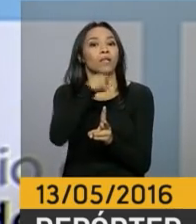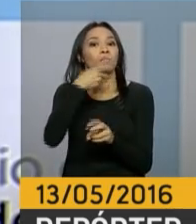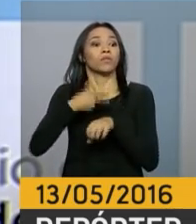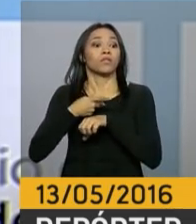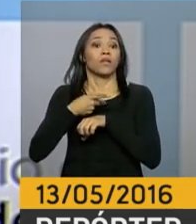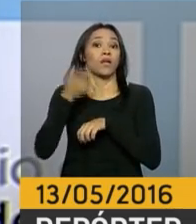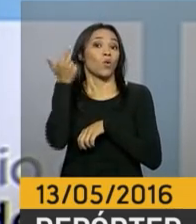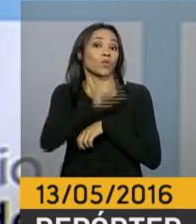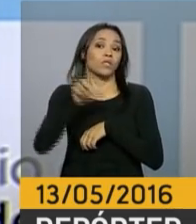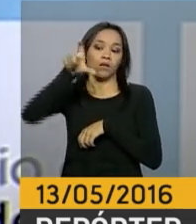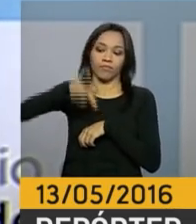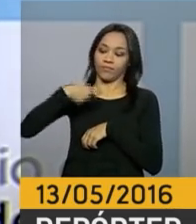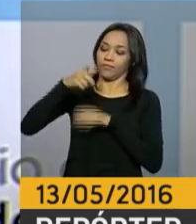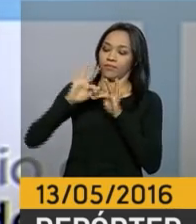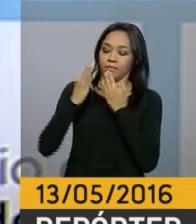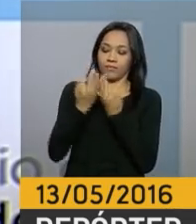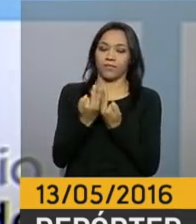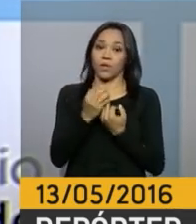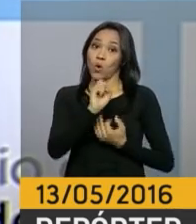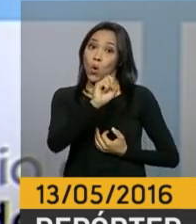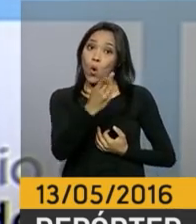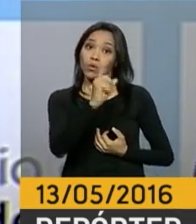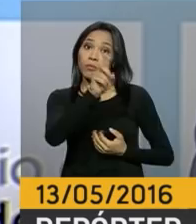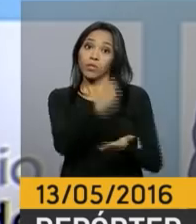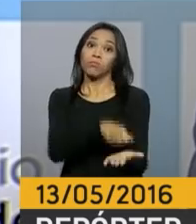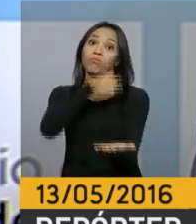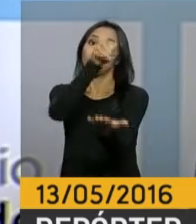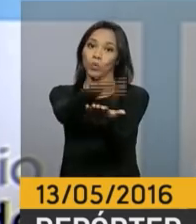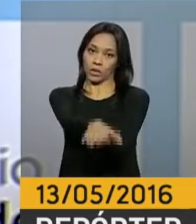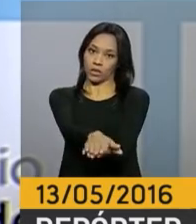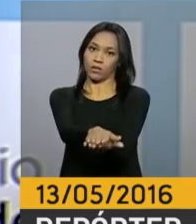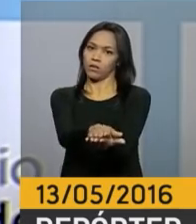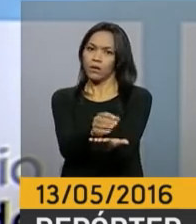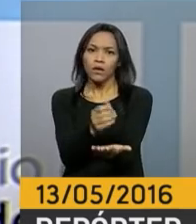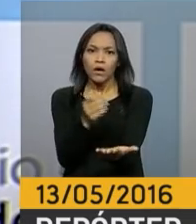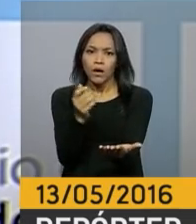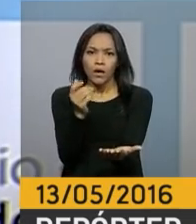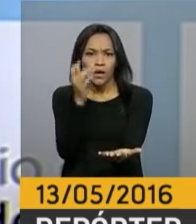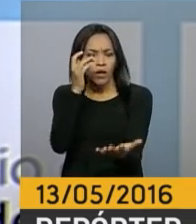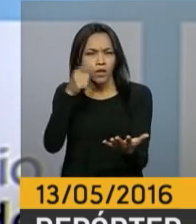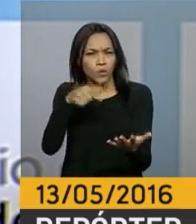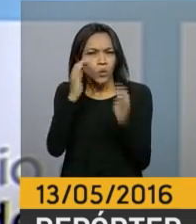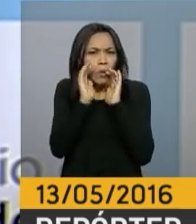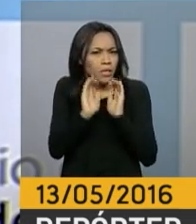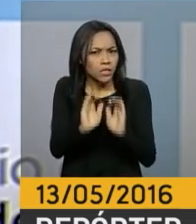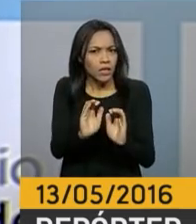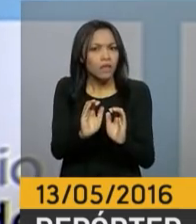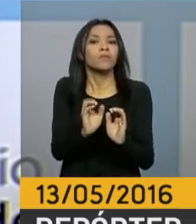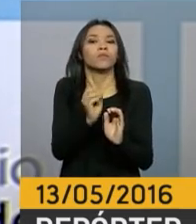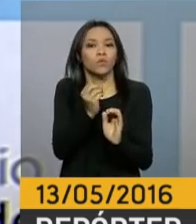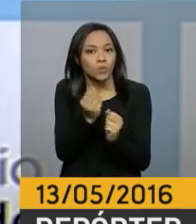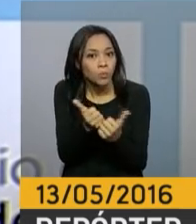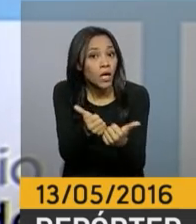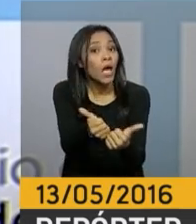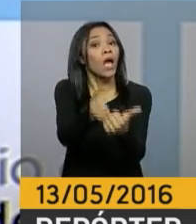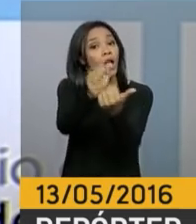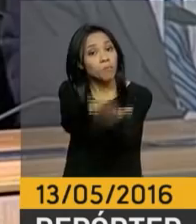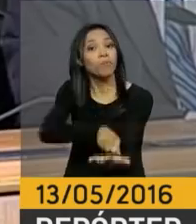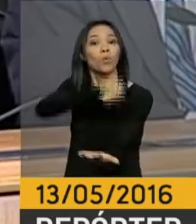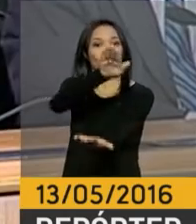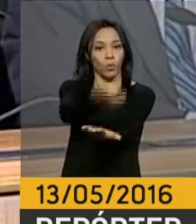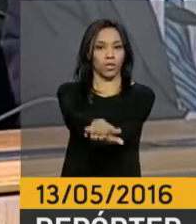onerar que são as multas que podemos impor aqueles que não colaboram como a questão do mosquito